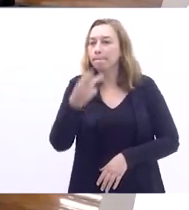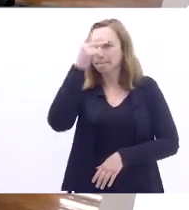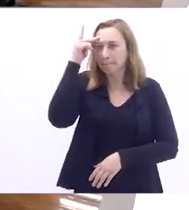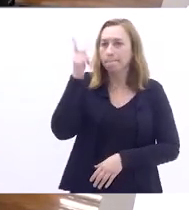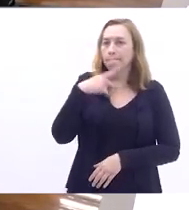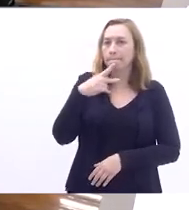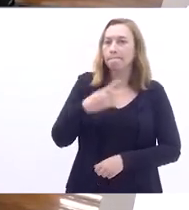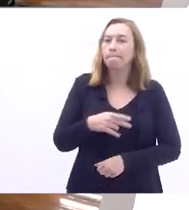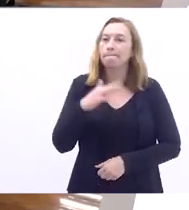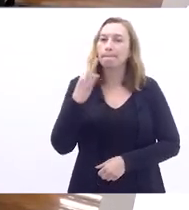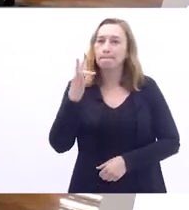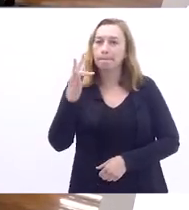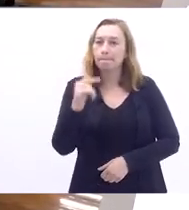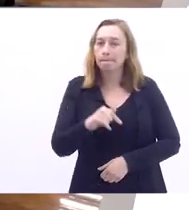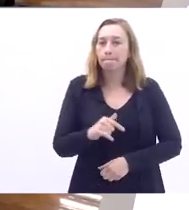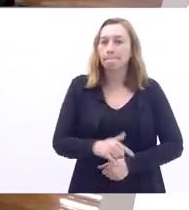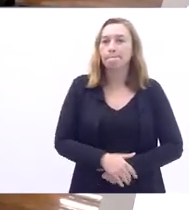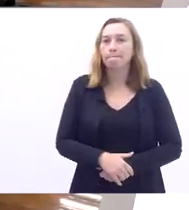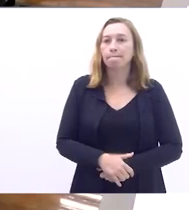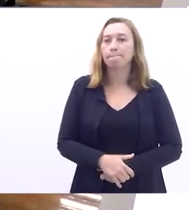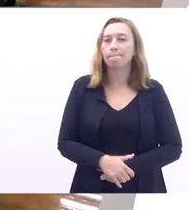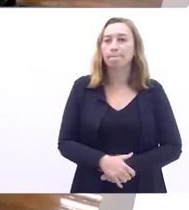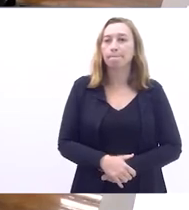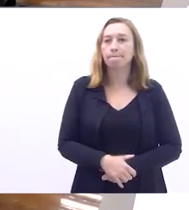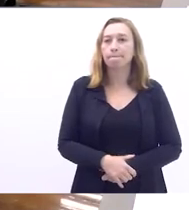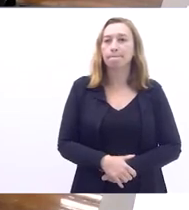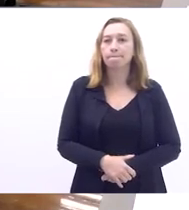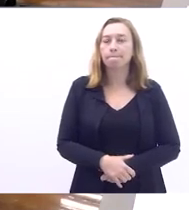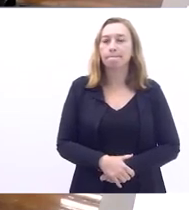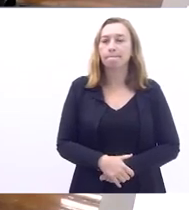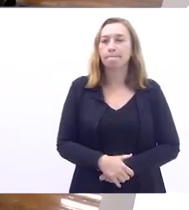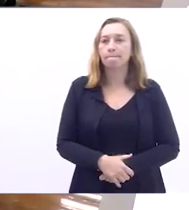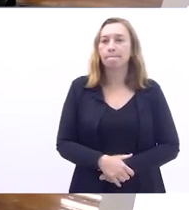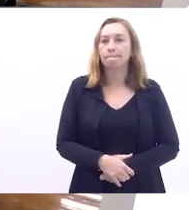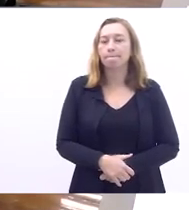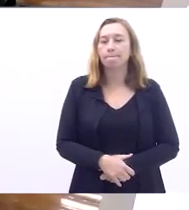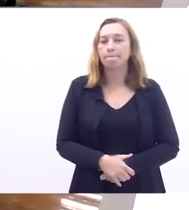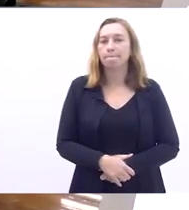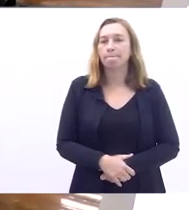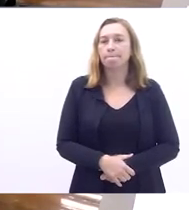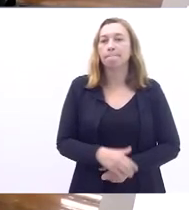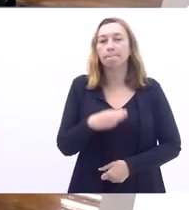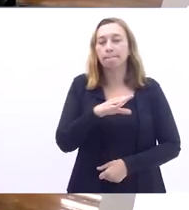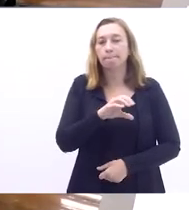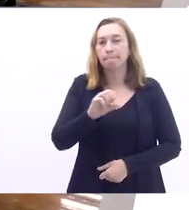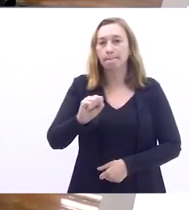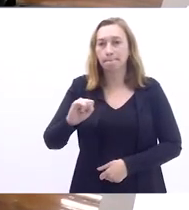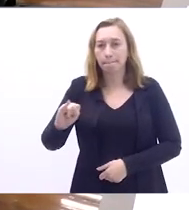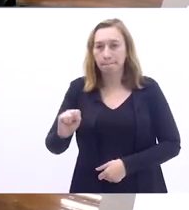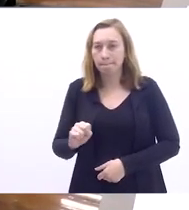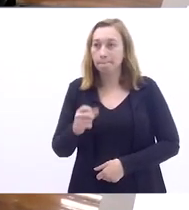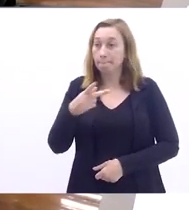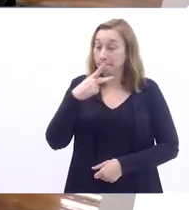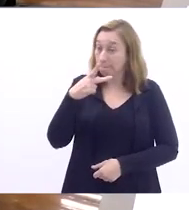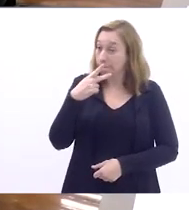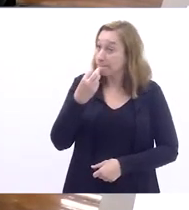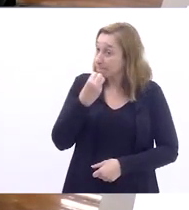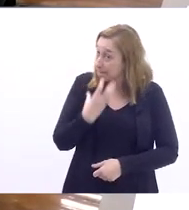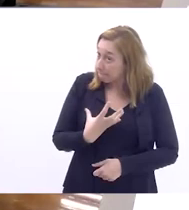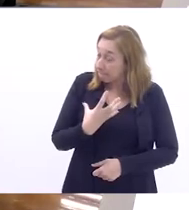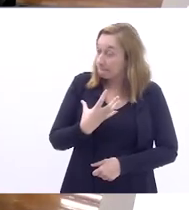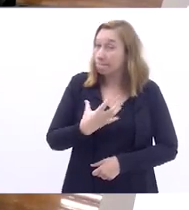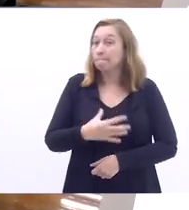manifestar muito breve por favor é a caixa fez uma pontuação EA